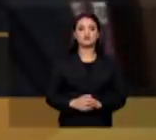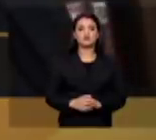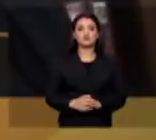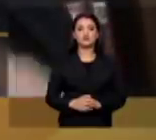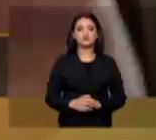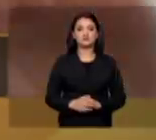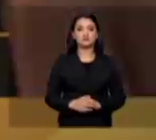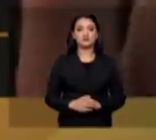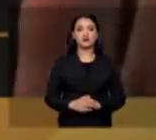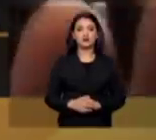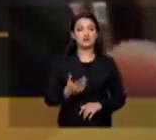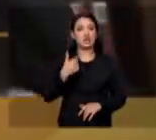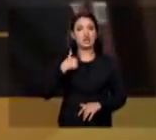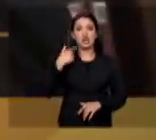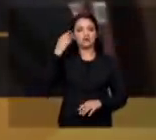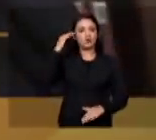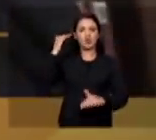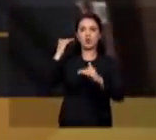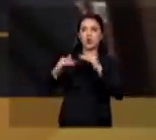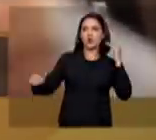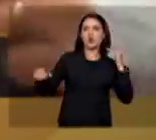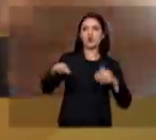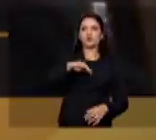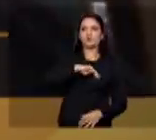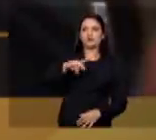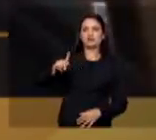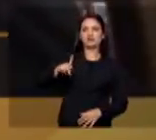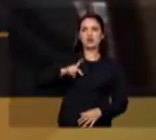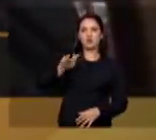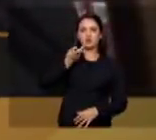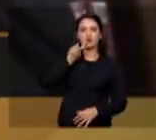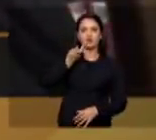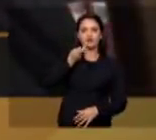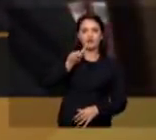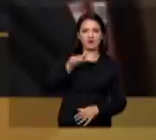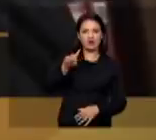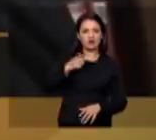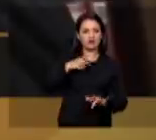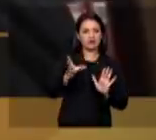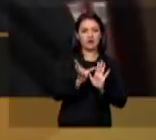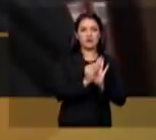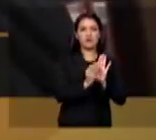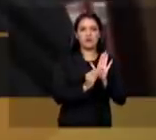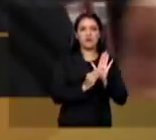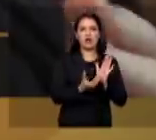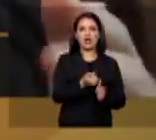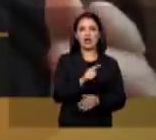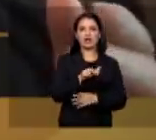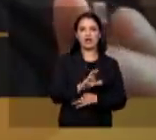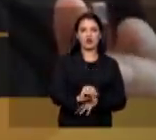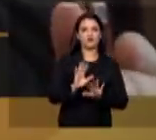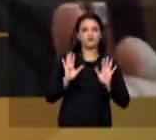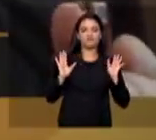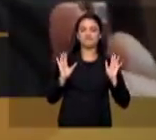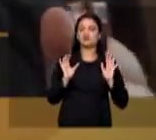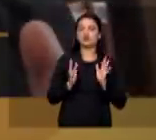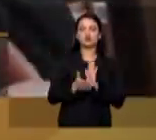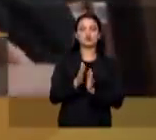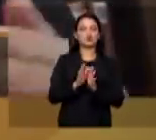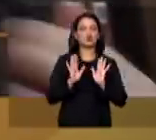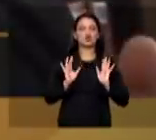os argumentos do Ministério Público que foram veiculados no agravo regimental.